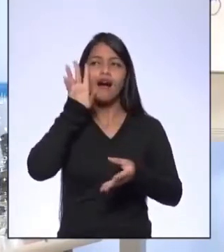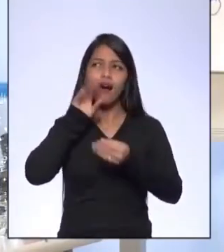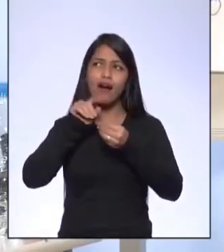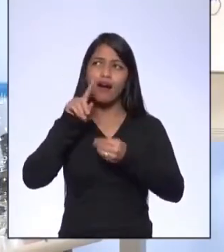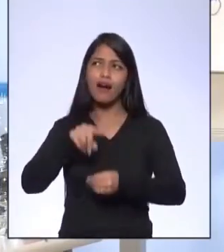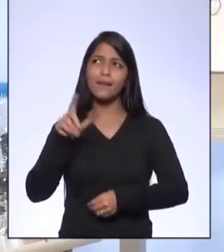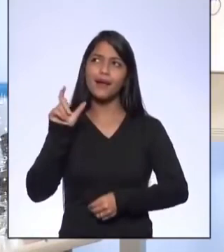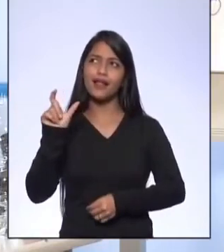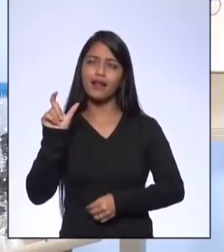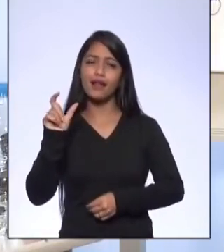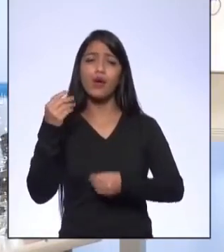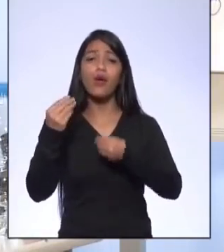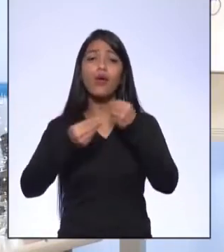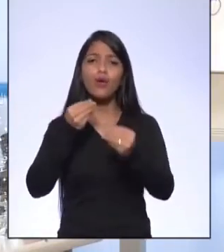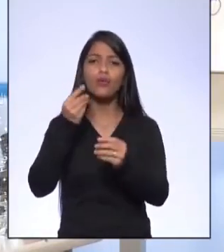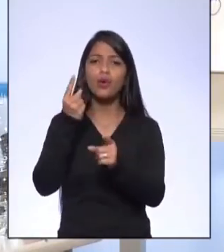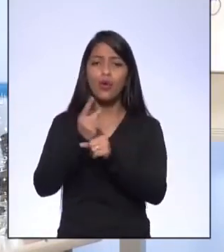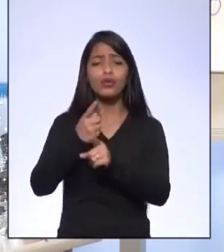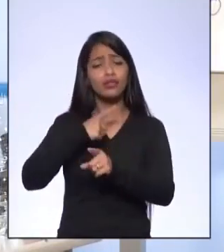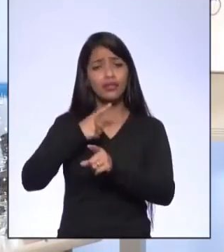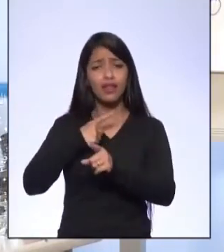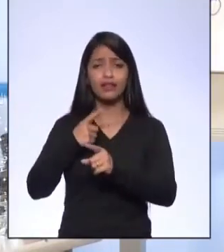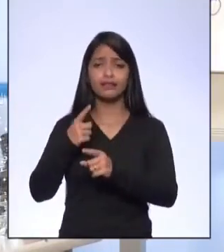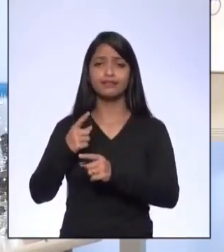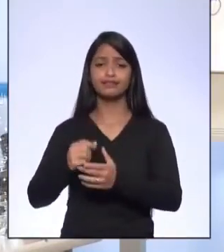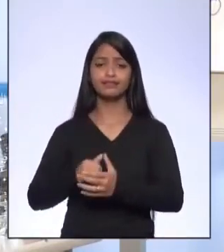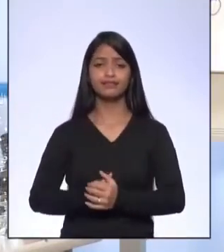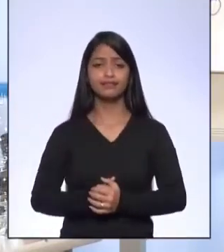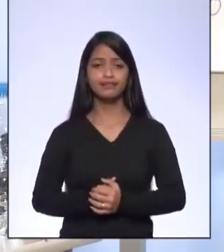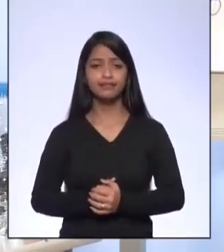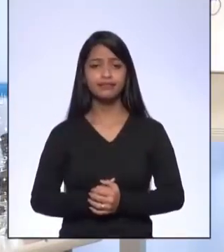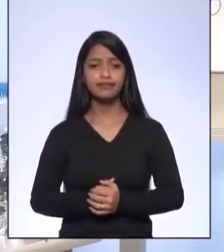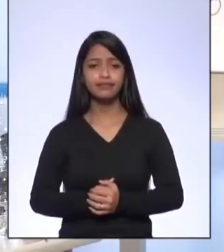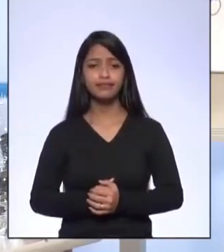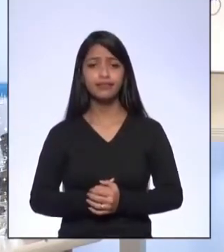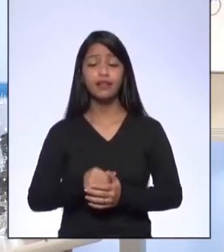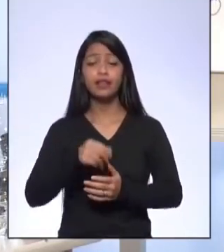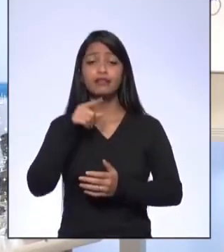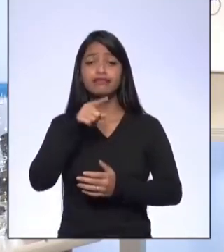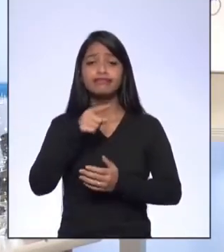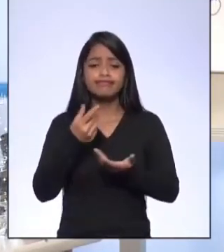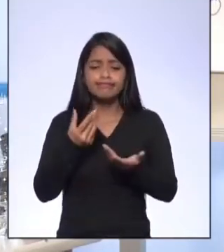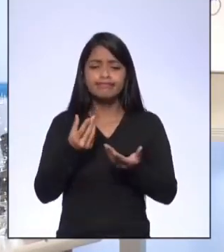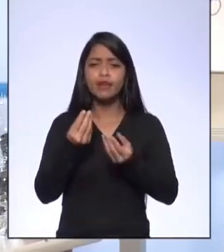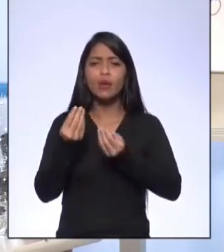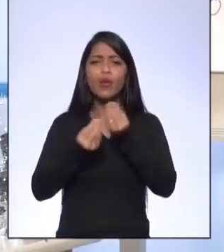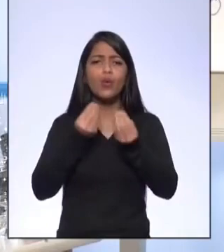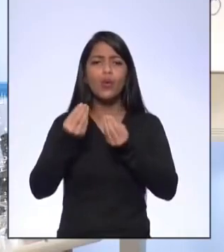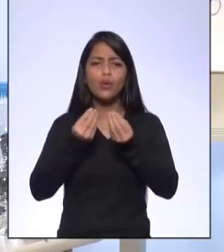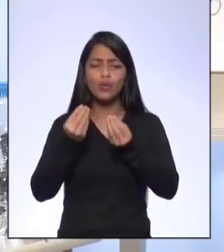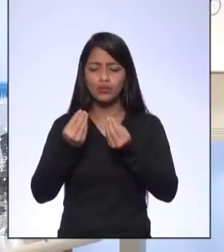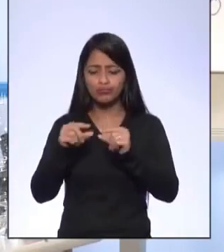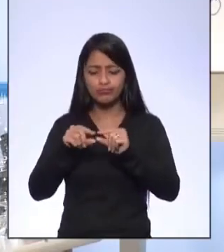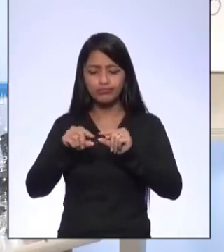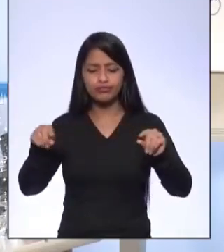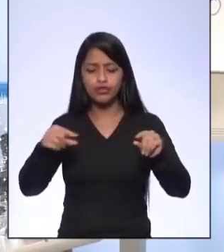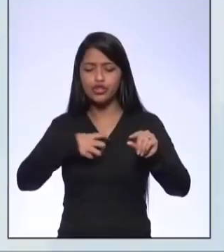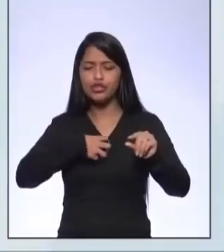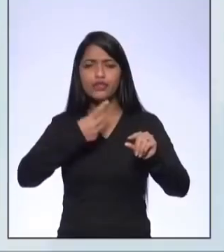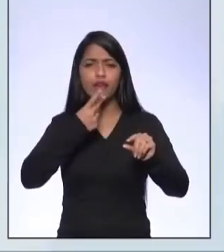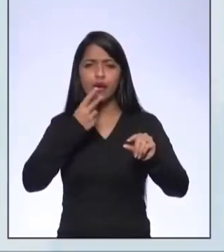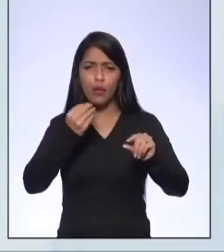você marcar como é que você faz a pronúncia, você grifar a sílaba tônica. Igual eu coloquei, aí a gente vai pôr na tela de